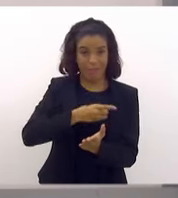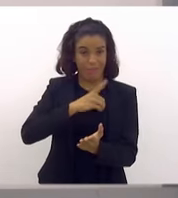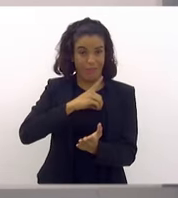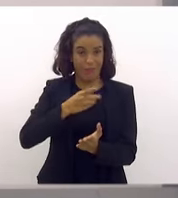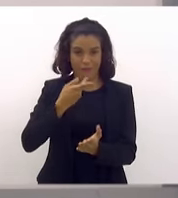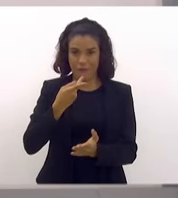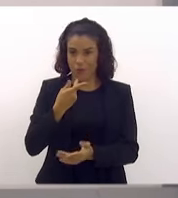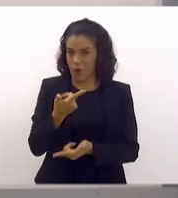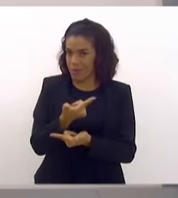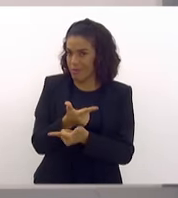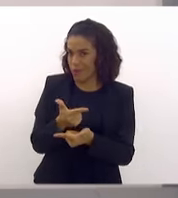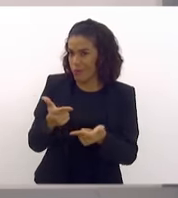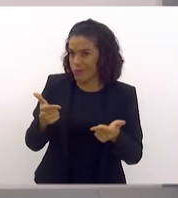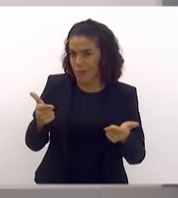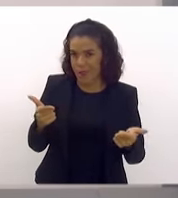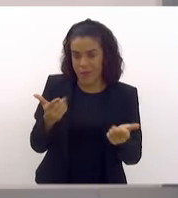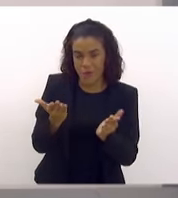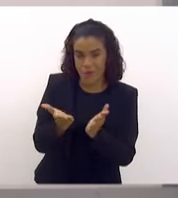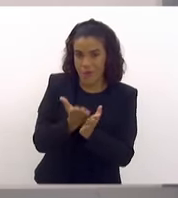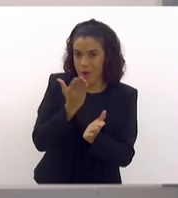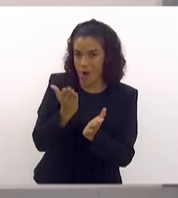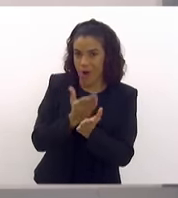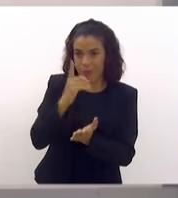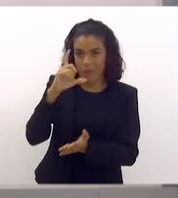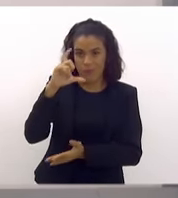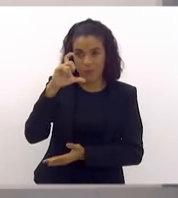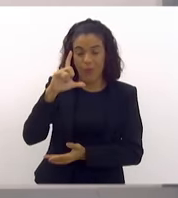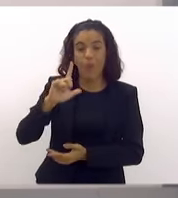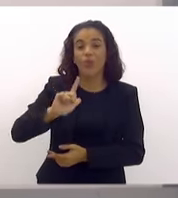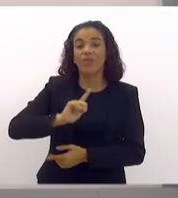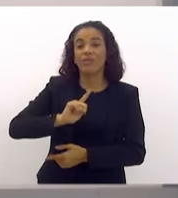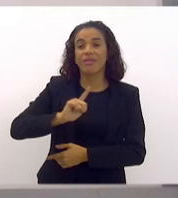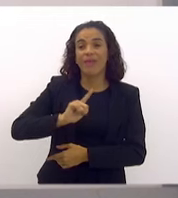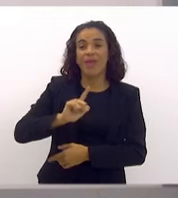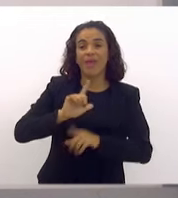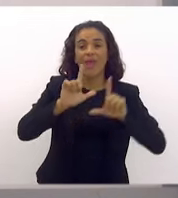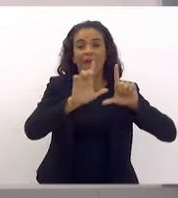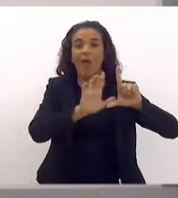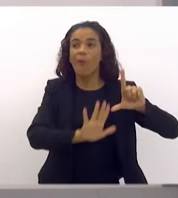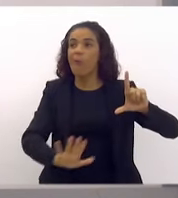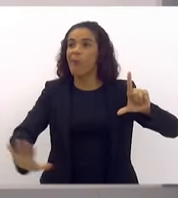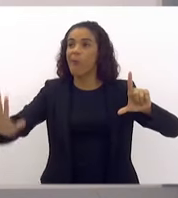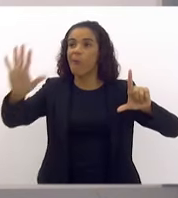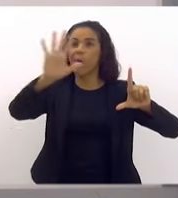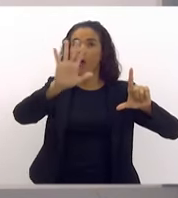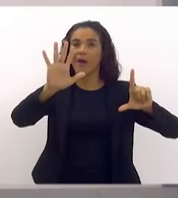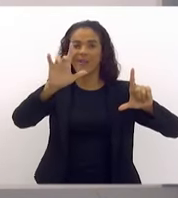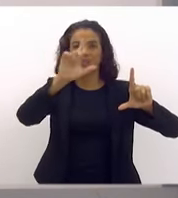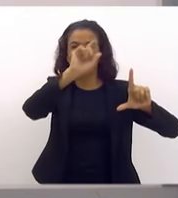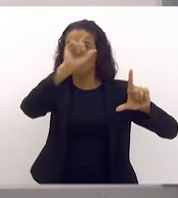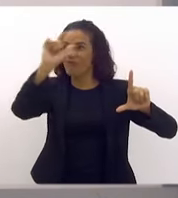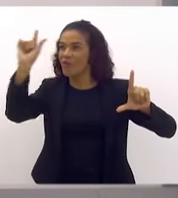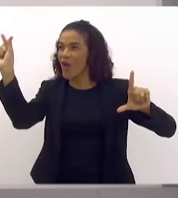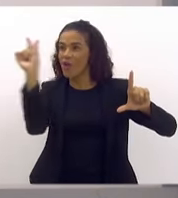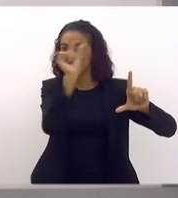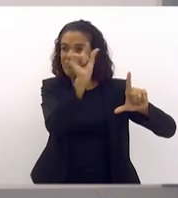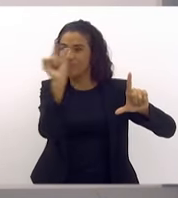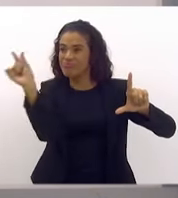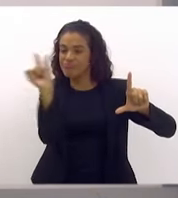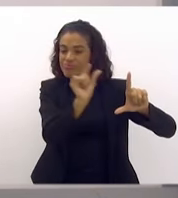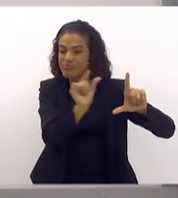não existe um álbum fotográfico que existe é um mosaico de imagens de pessoas e fotos que eles